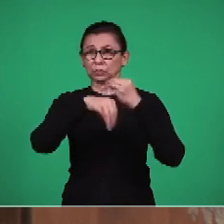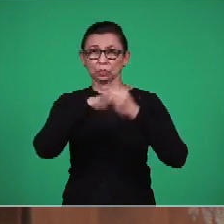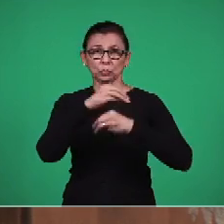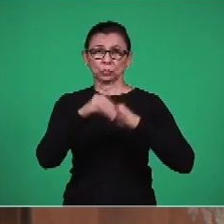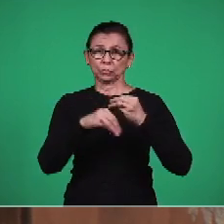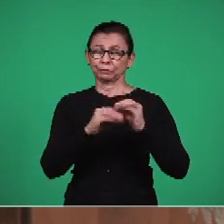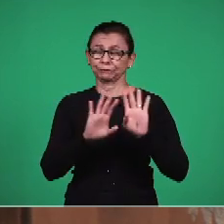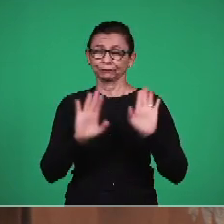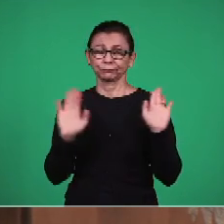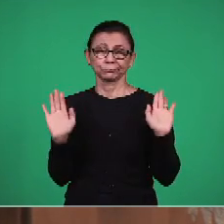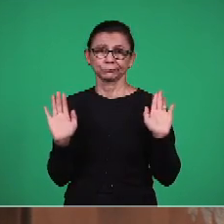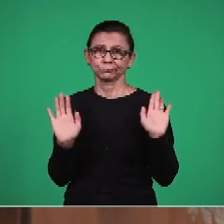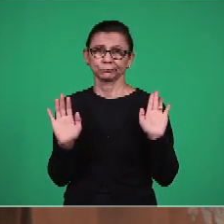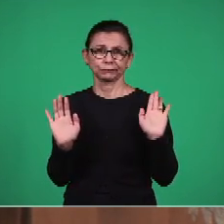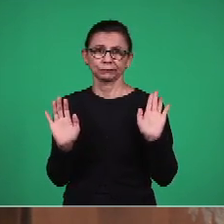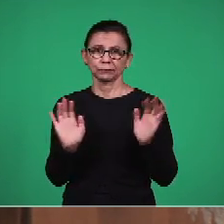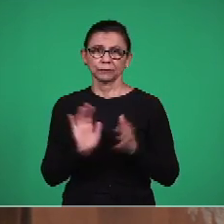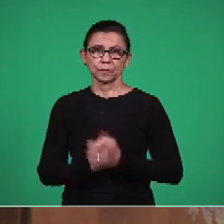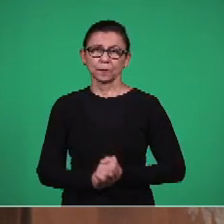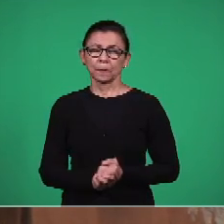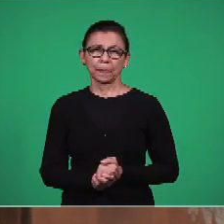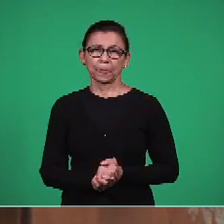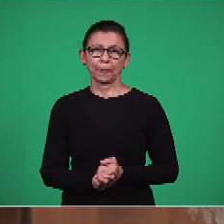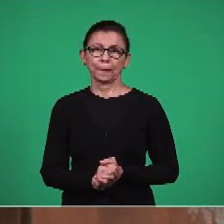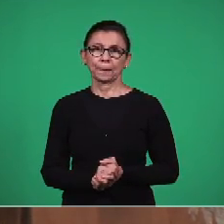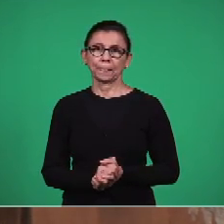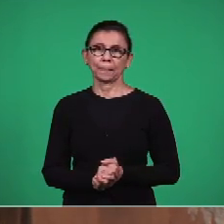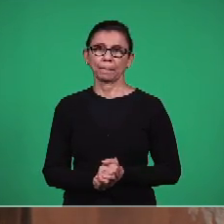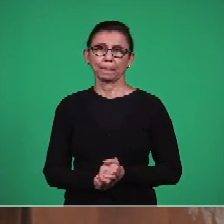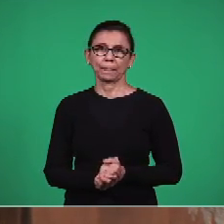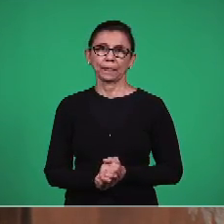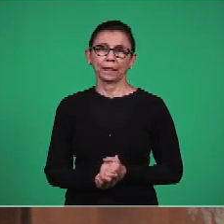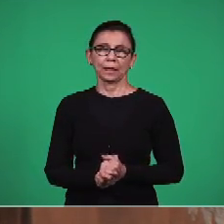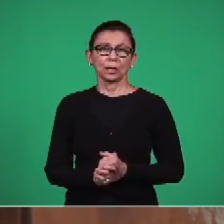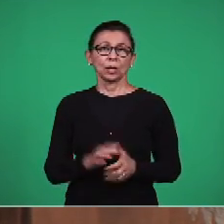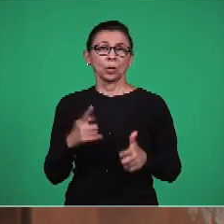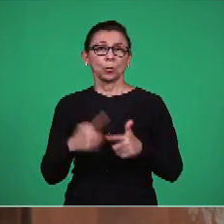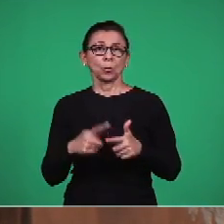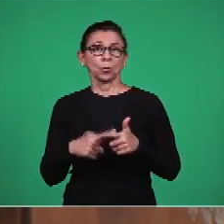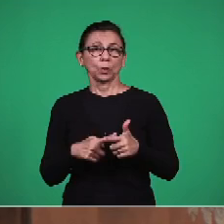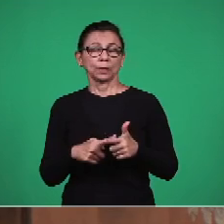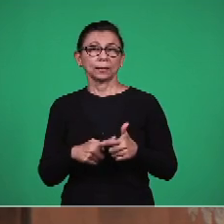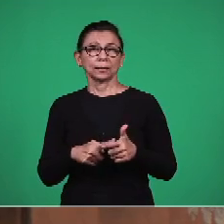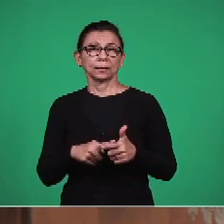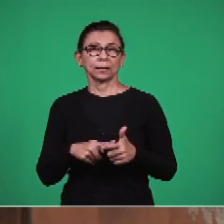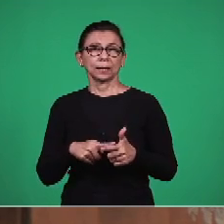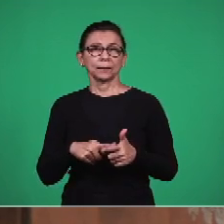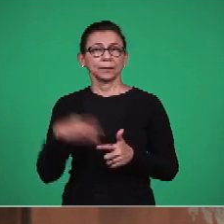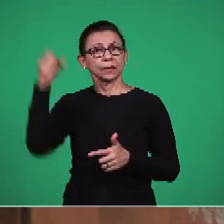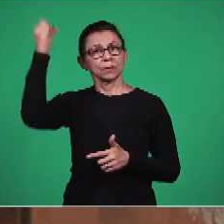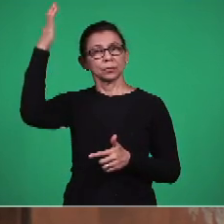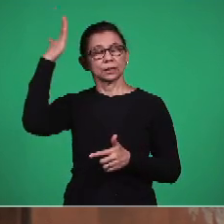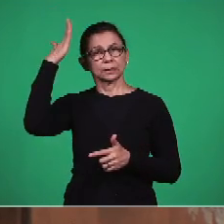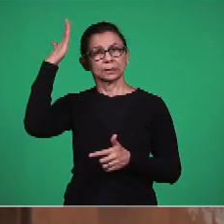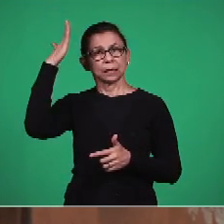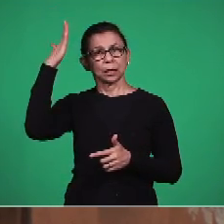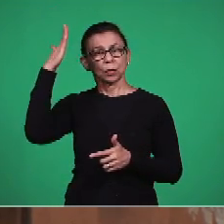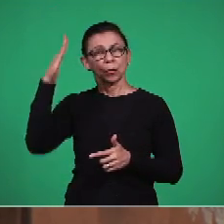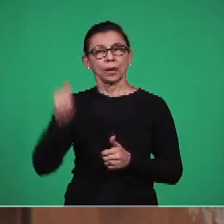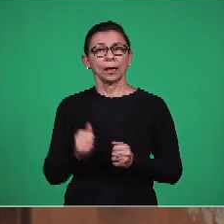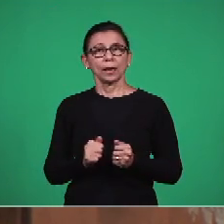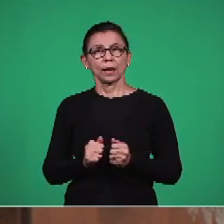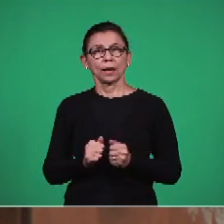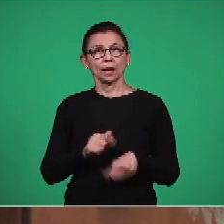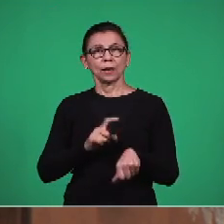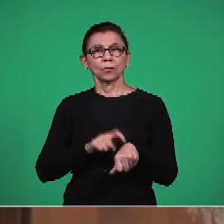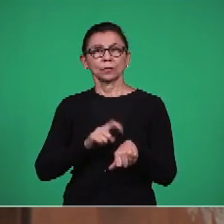bom. Como ele pensa que revelação está na medida do tempo dele, do Cronos. A revelação está